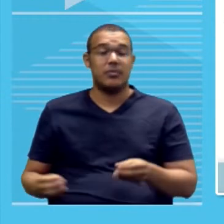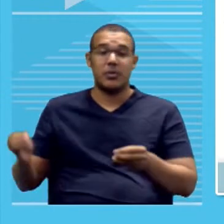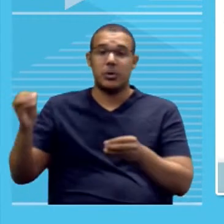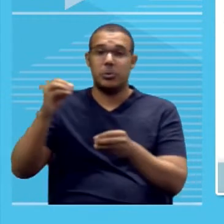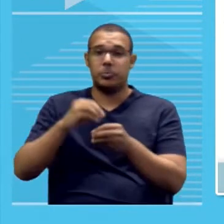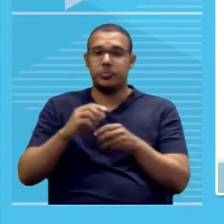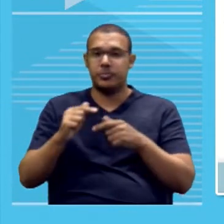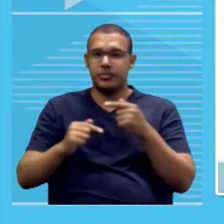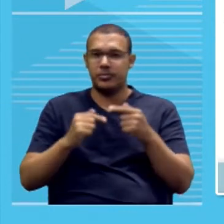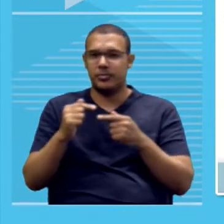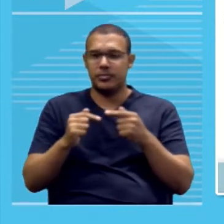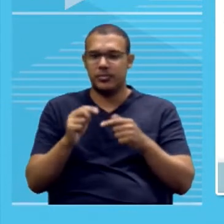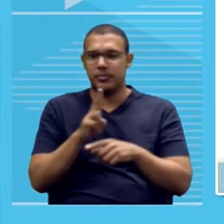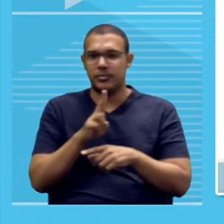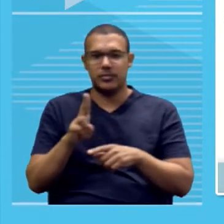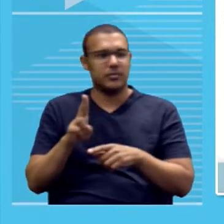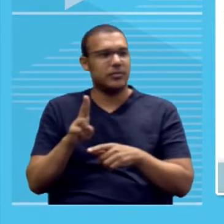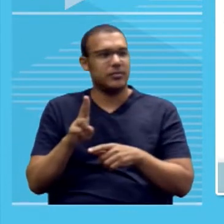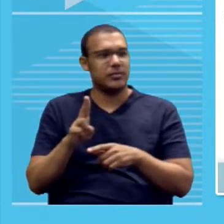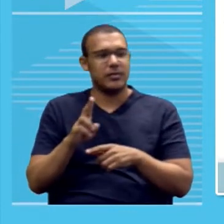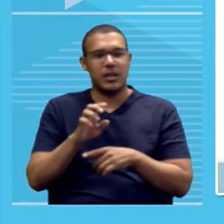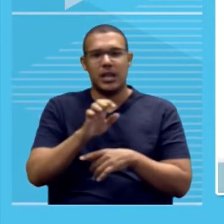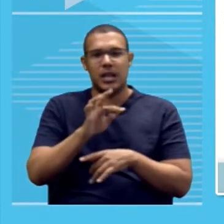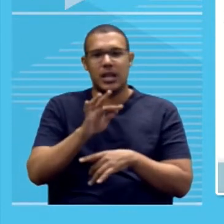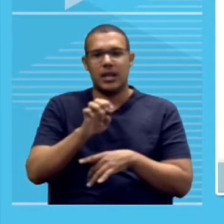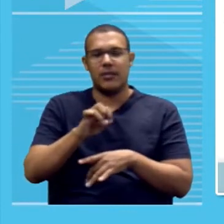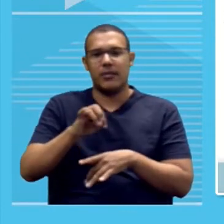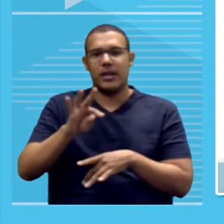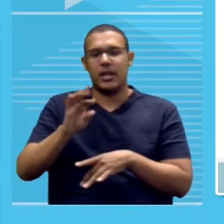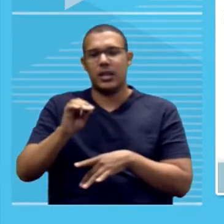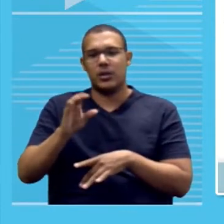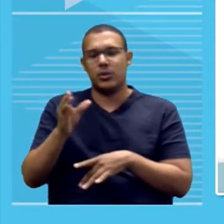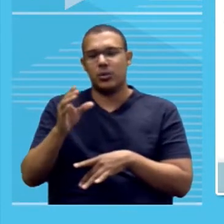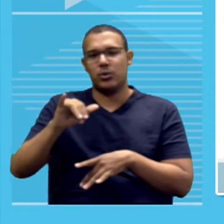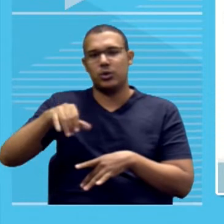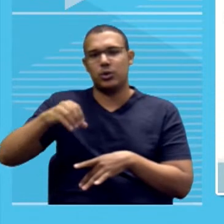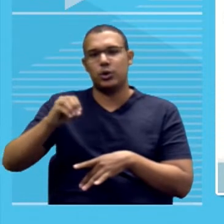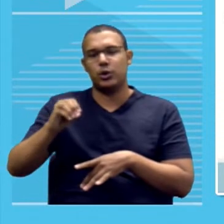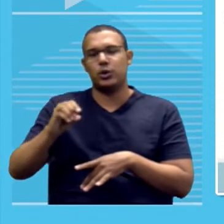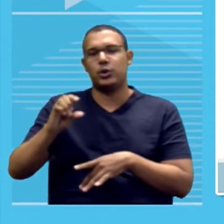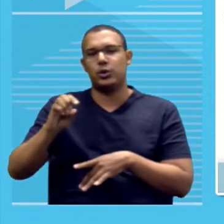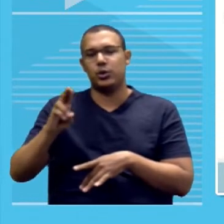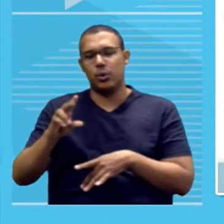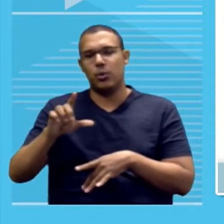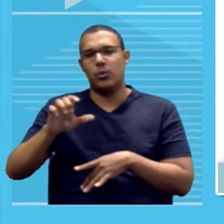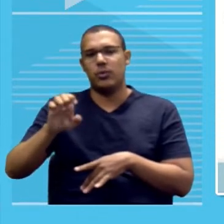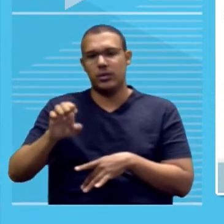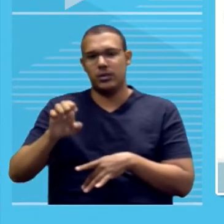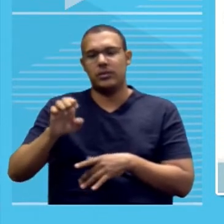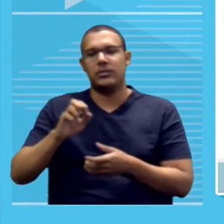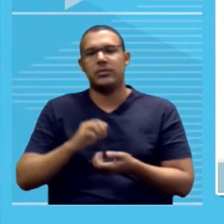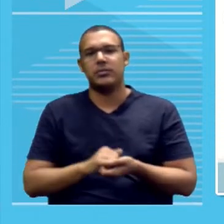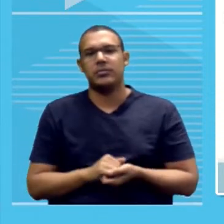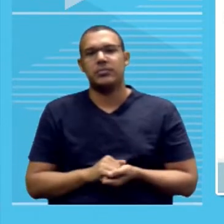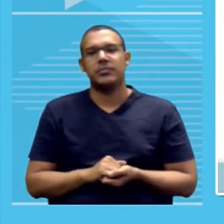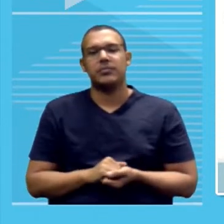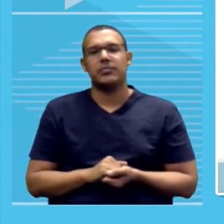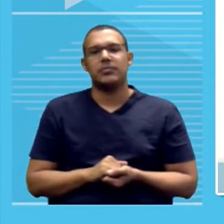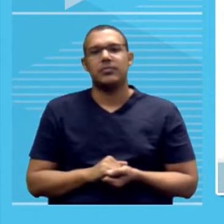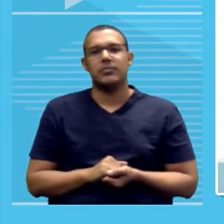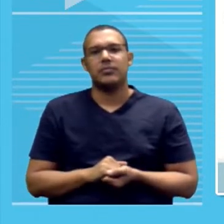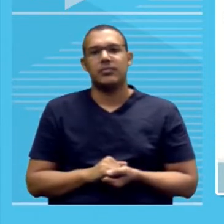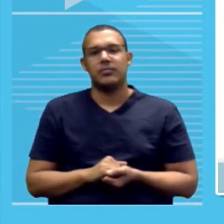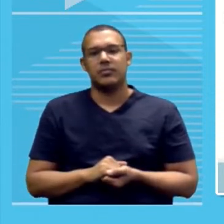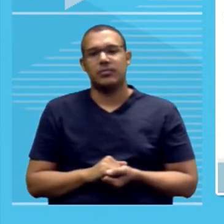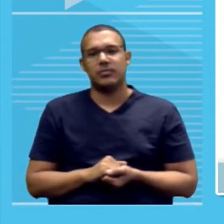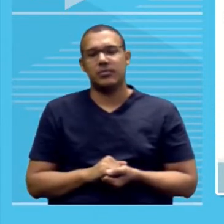resistor, existe uma coisa chamada de efeito Joule, tá bom? Escreve Joule, mas se lê Joule. O efeito Joule,